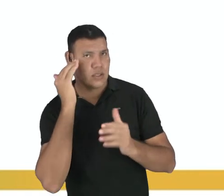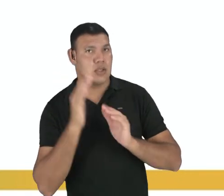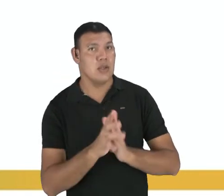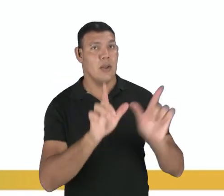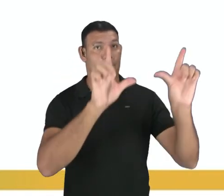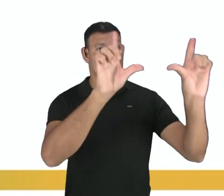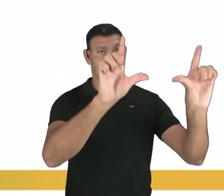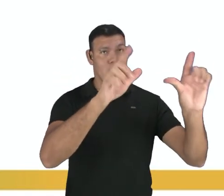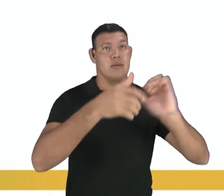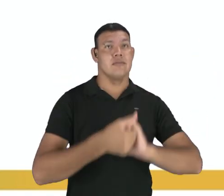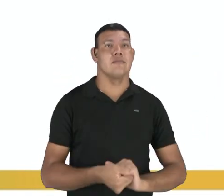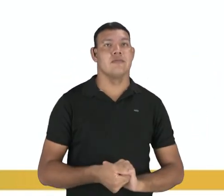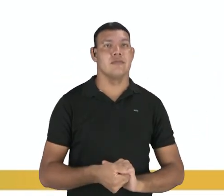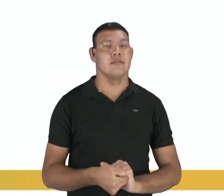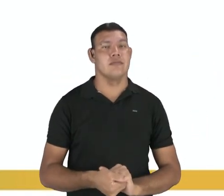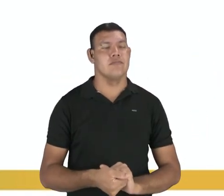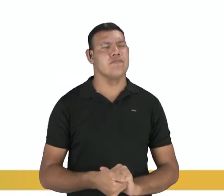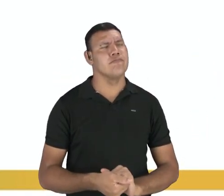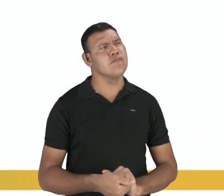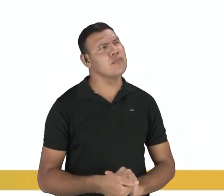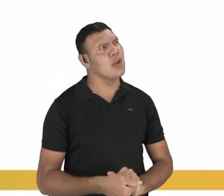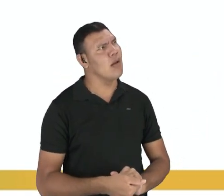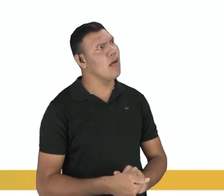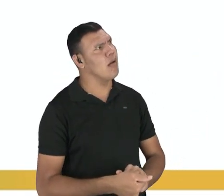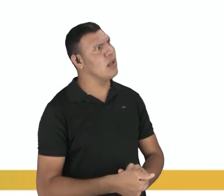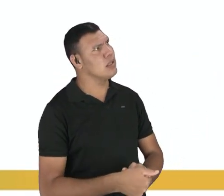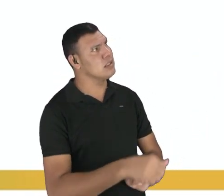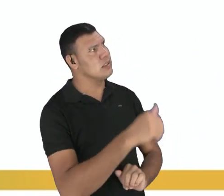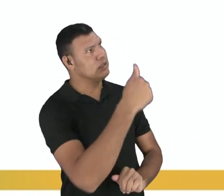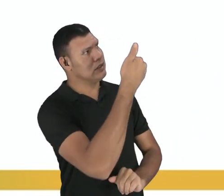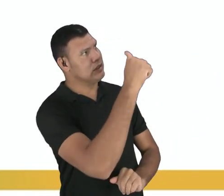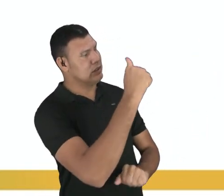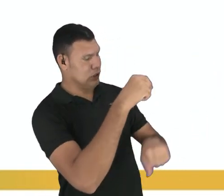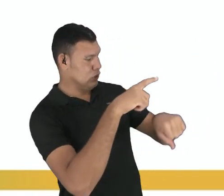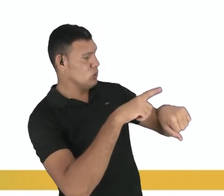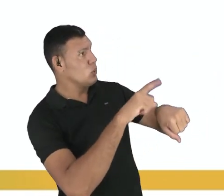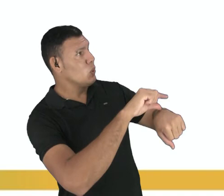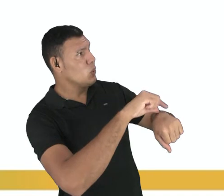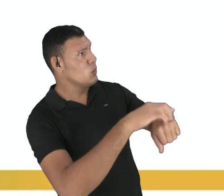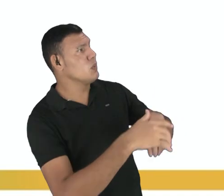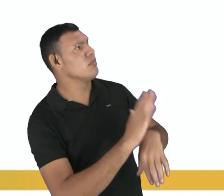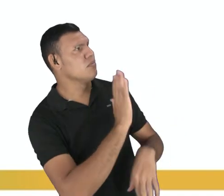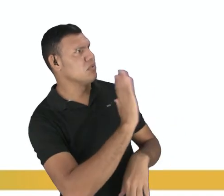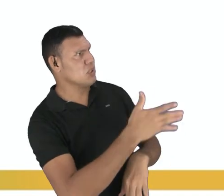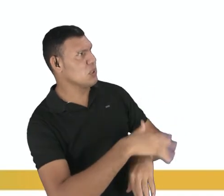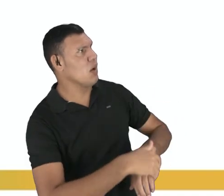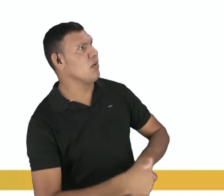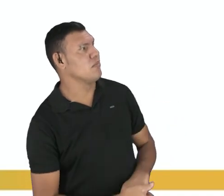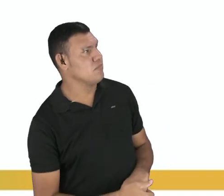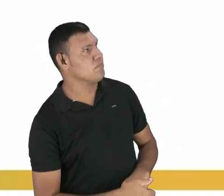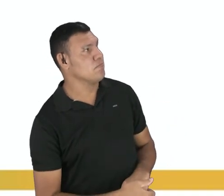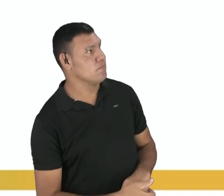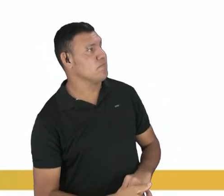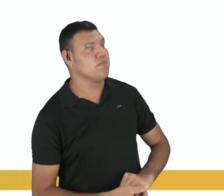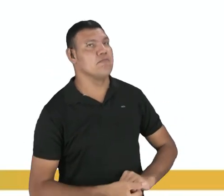Primeiro quadrinho ele fala: olha, é quase 11 horas. Look, it's almost 11